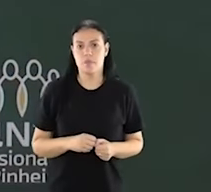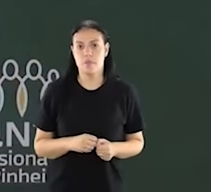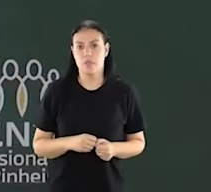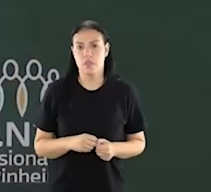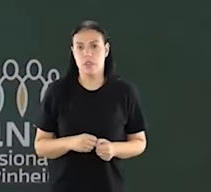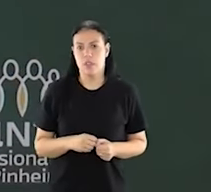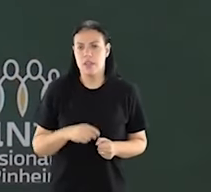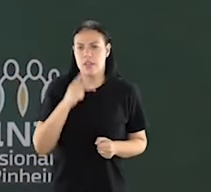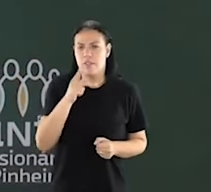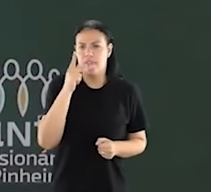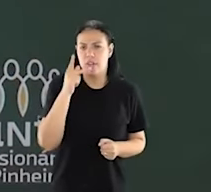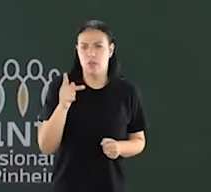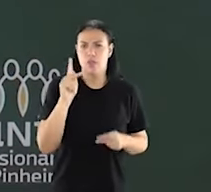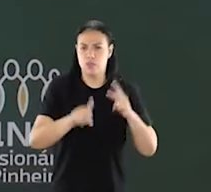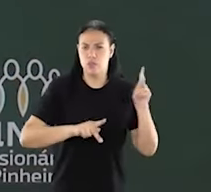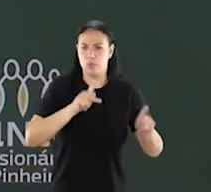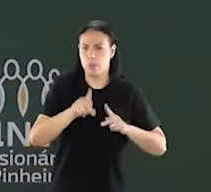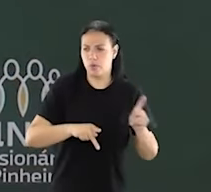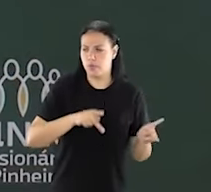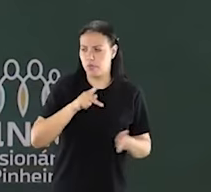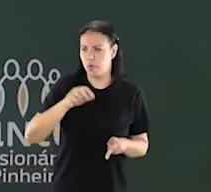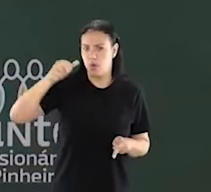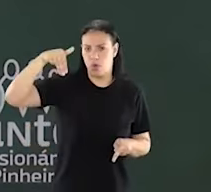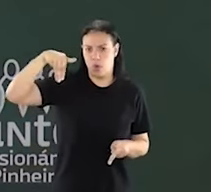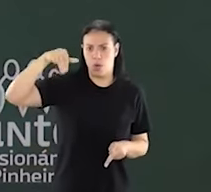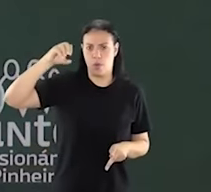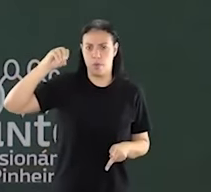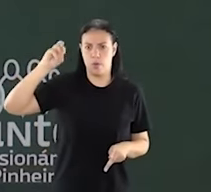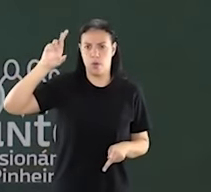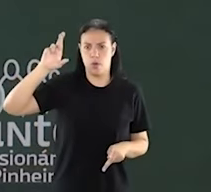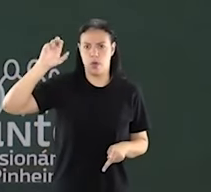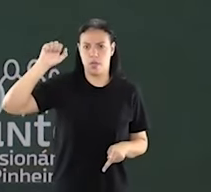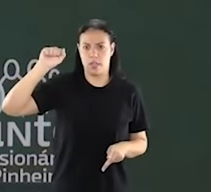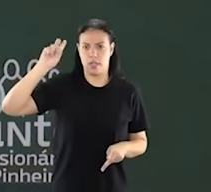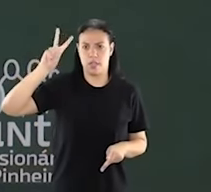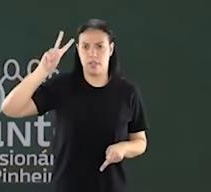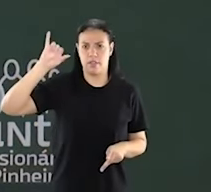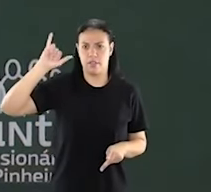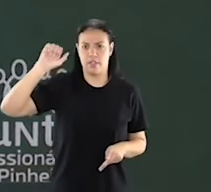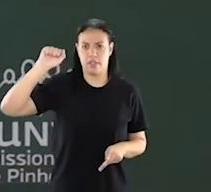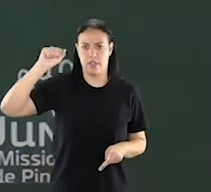Os moravianos foram levantados na Alemanha